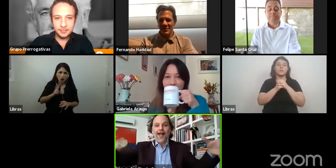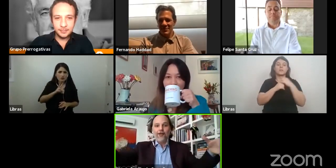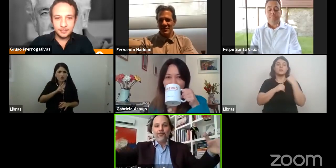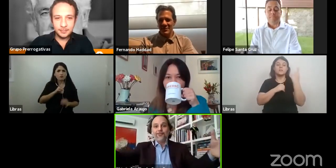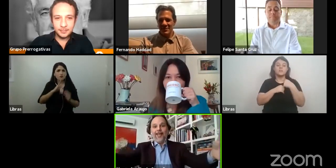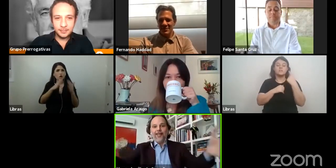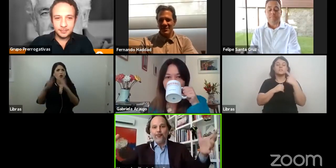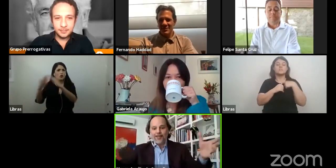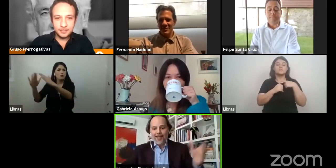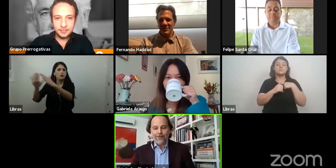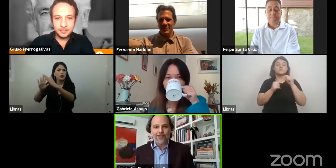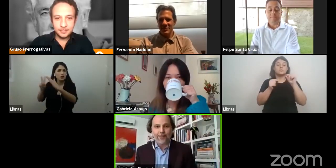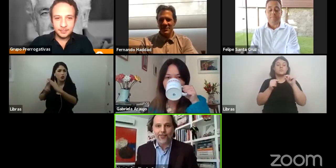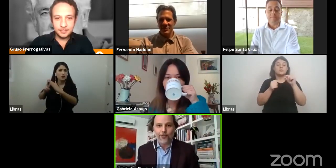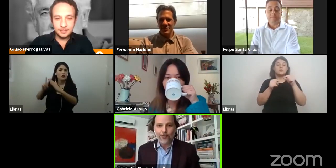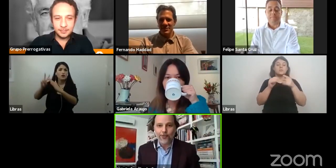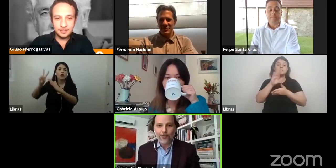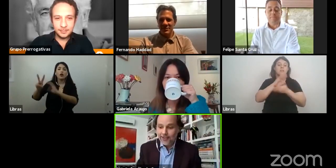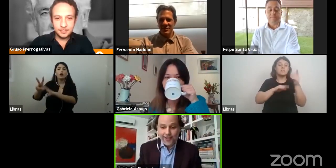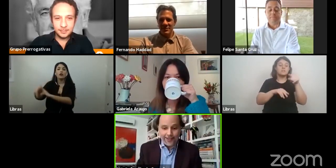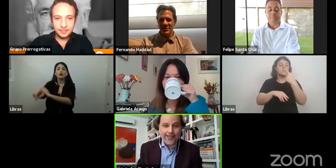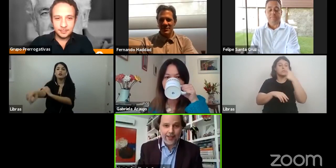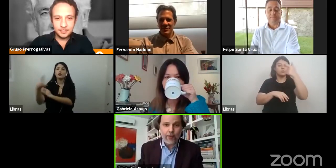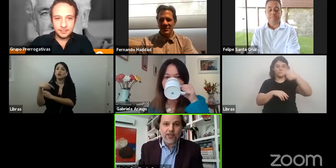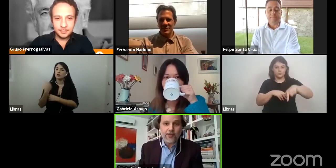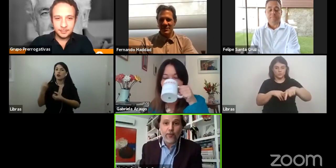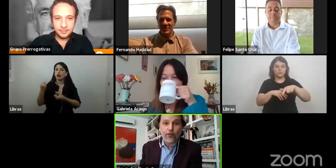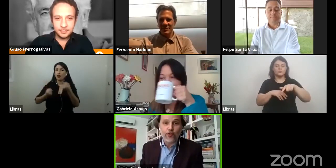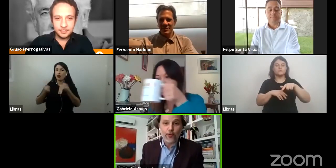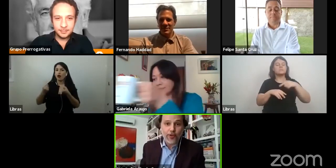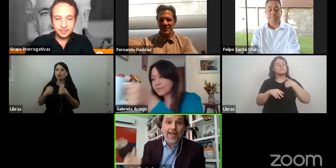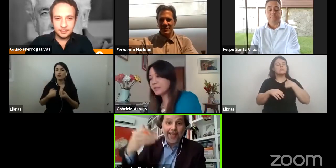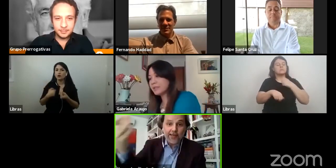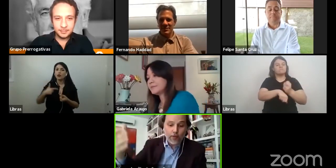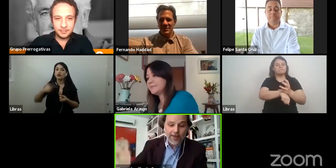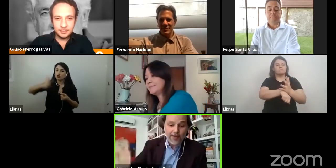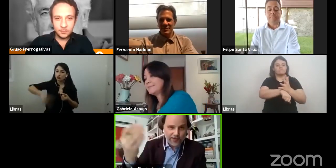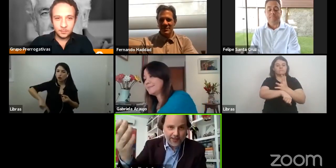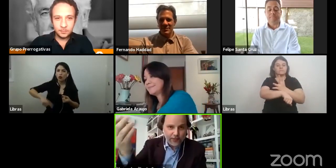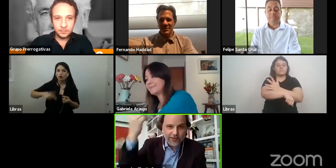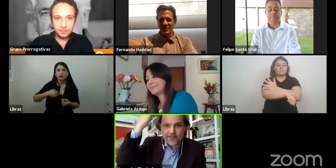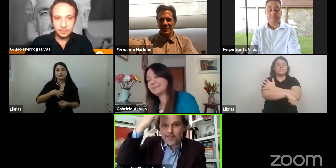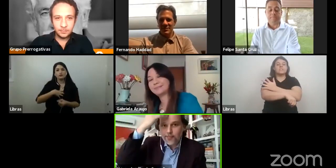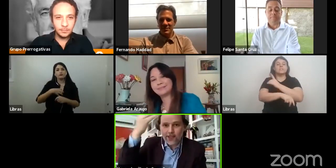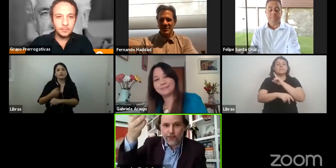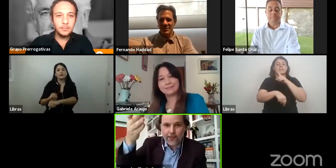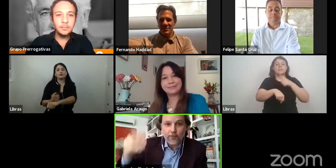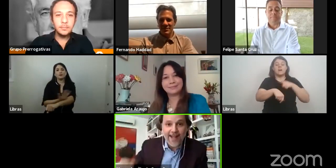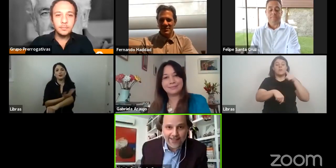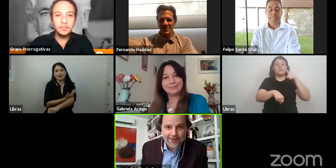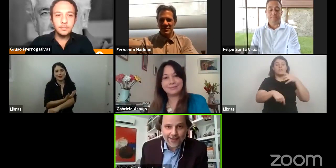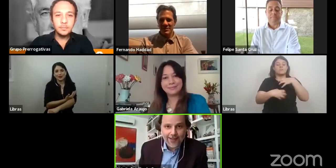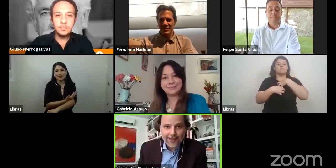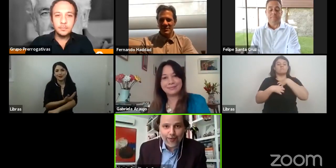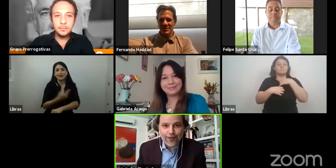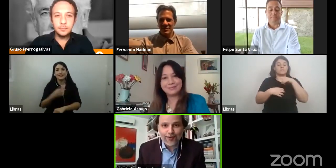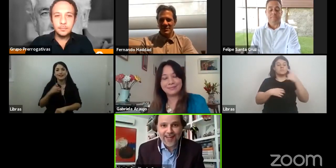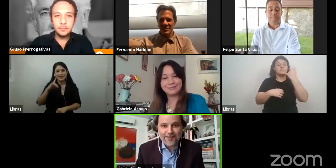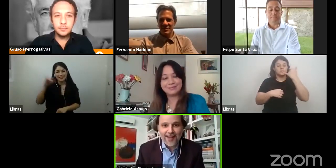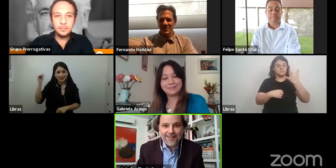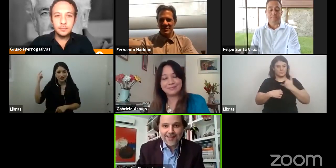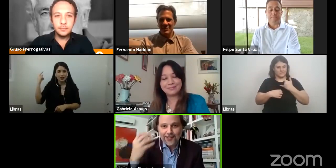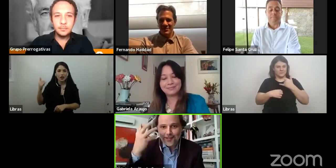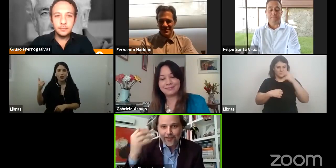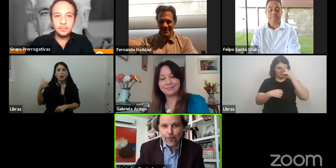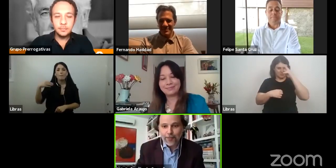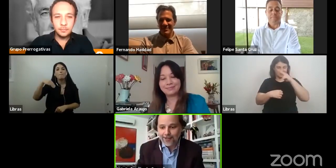estávamos num carro saindo de lá e você repetiu isso e aquilo realmente me emocionou. E naquele momento você, inclusive, recebeu o telefonema do Maris, nosso